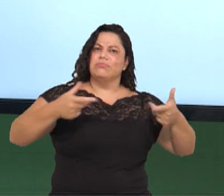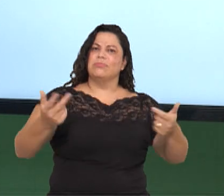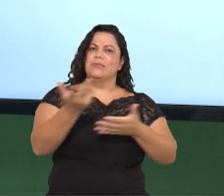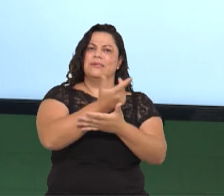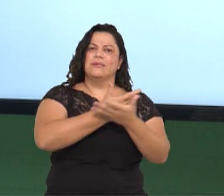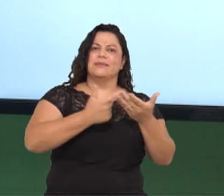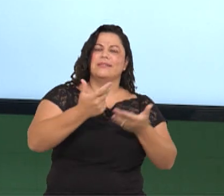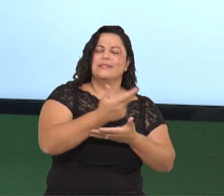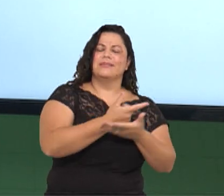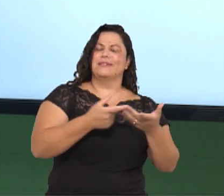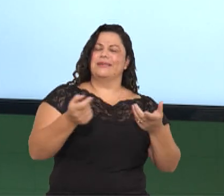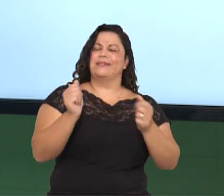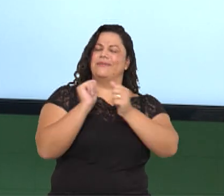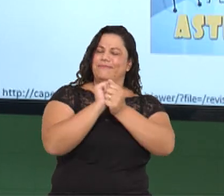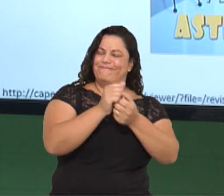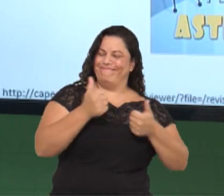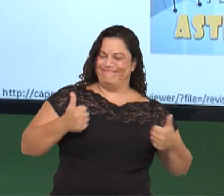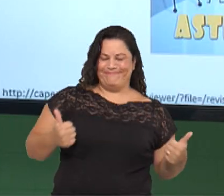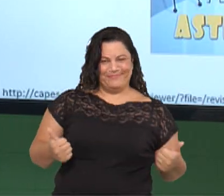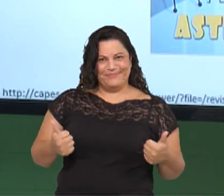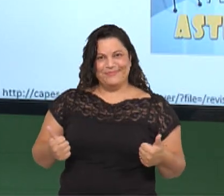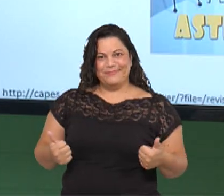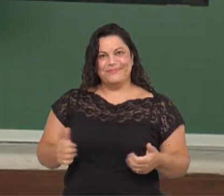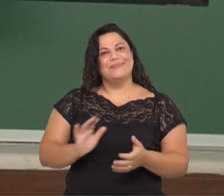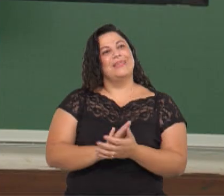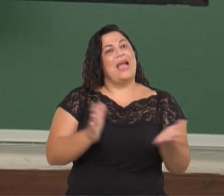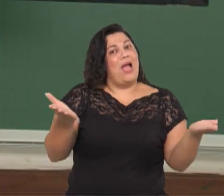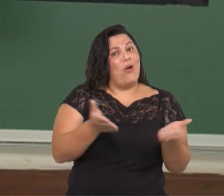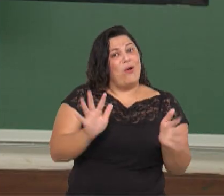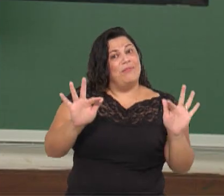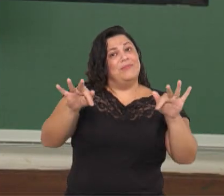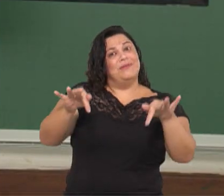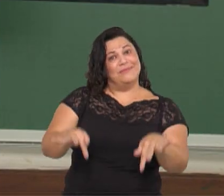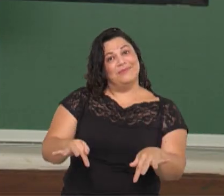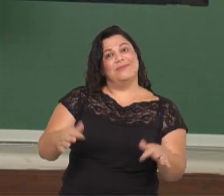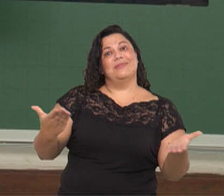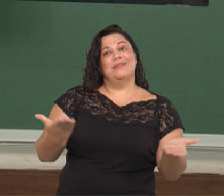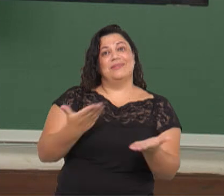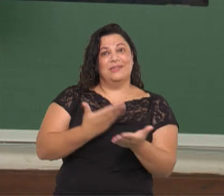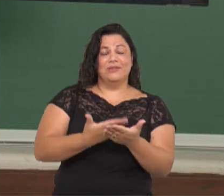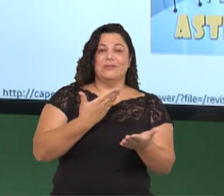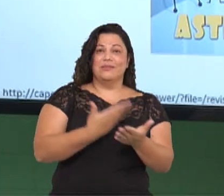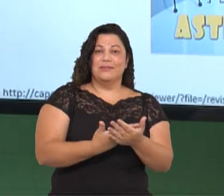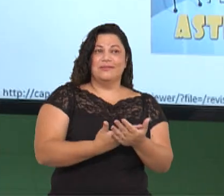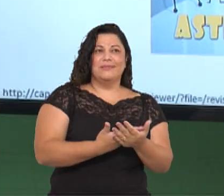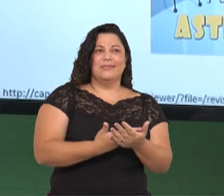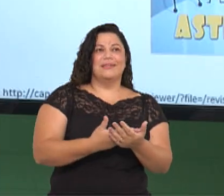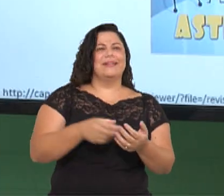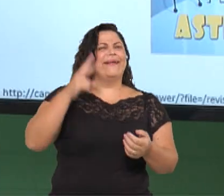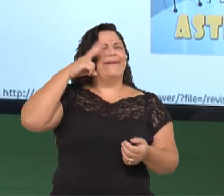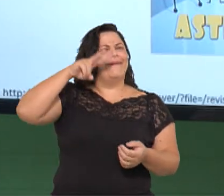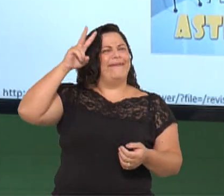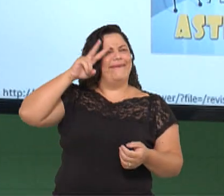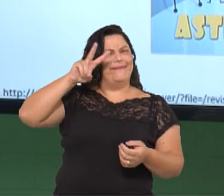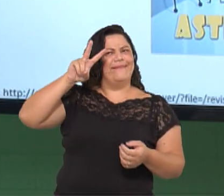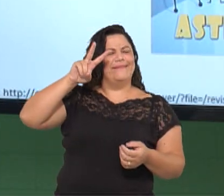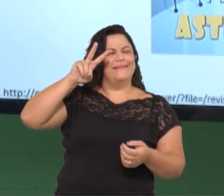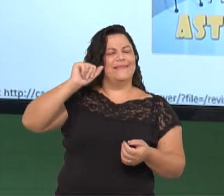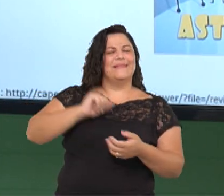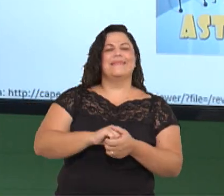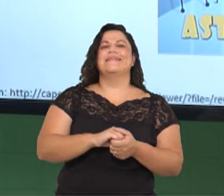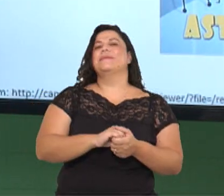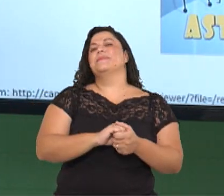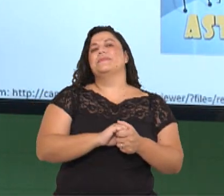que nós fizemos juntos. Bom, para a gente encerrar nossa aula de hoje, eu sempre trago aquela curiosidade. Lembra? Eu já trouxe